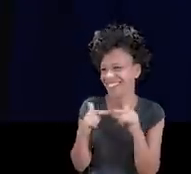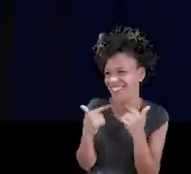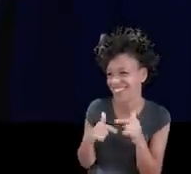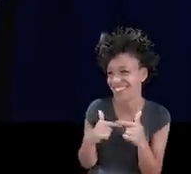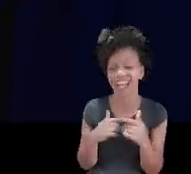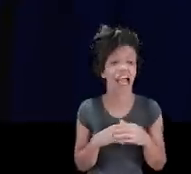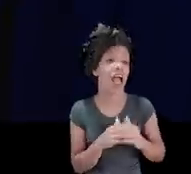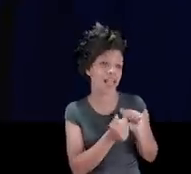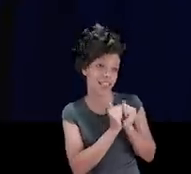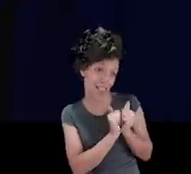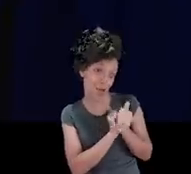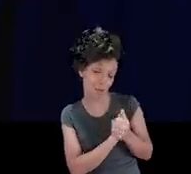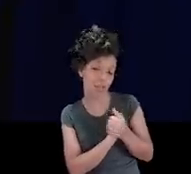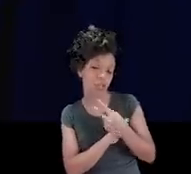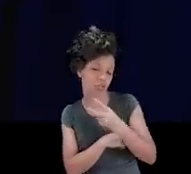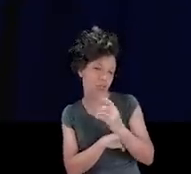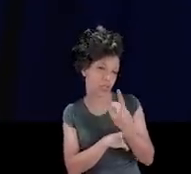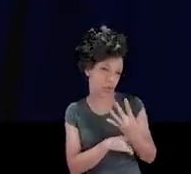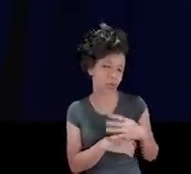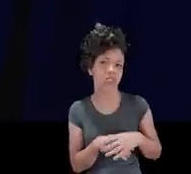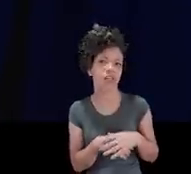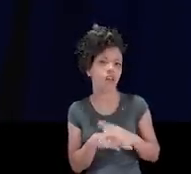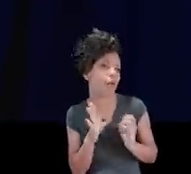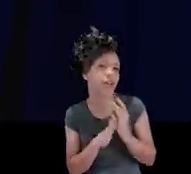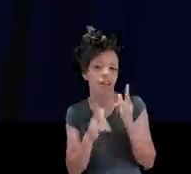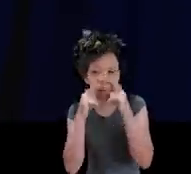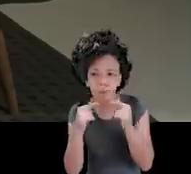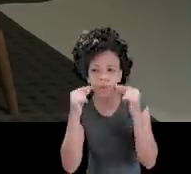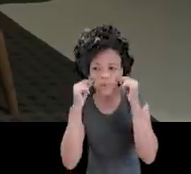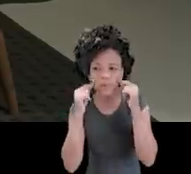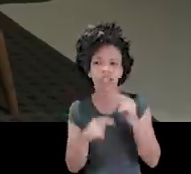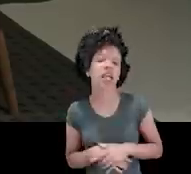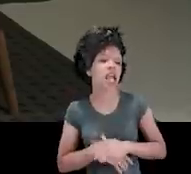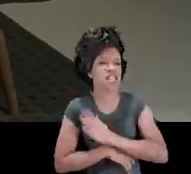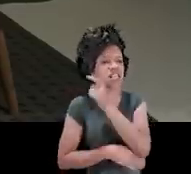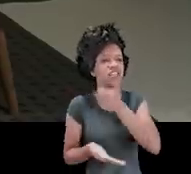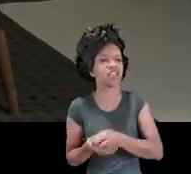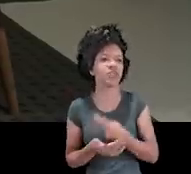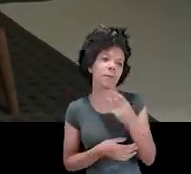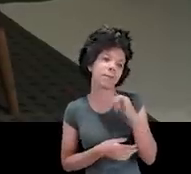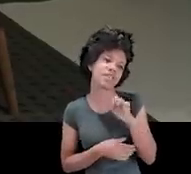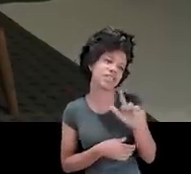Aí, cara, na Copa de 2014 eu inventei de deixar o bigode. Aí ficou um ano Sargento Pincel.